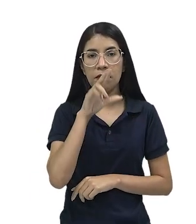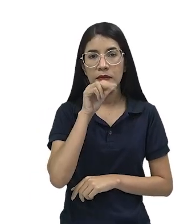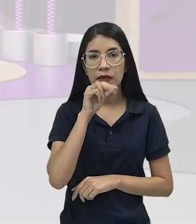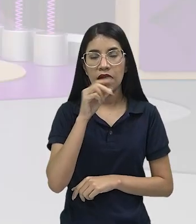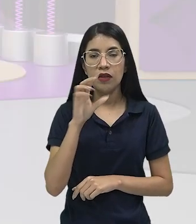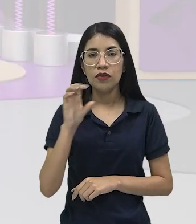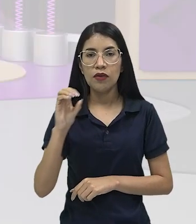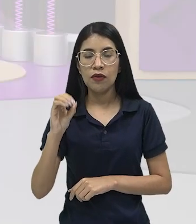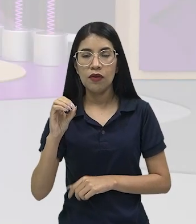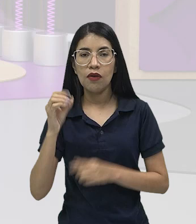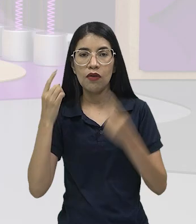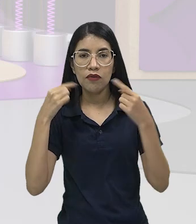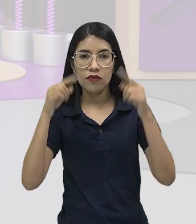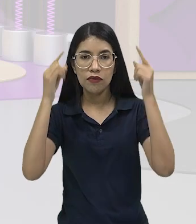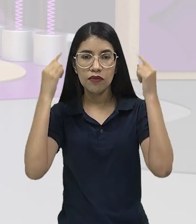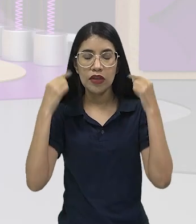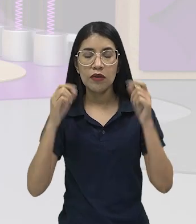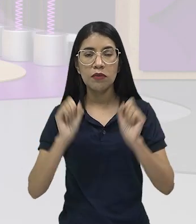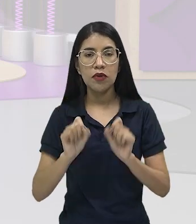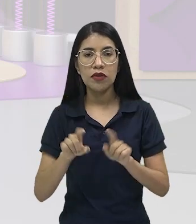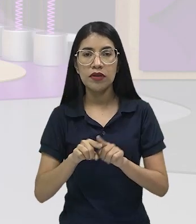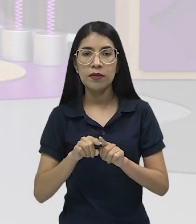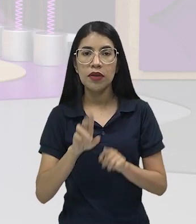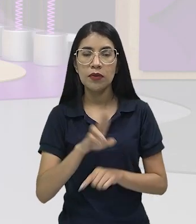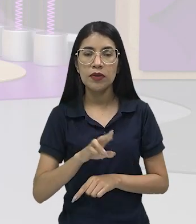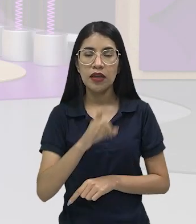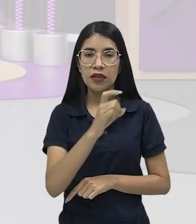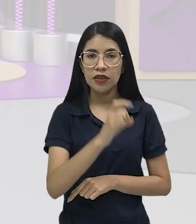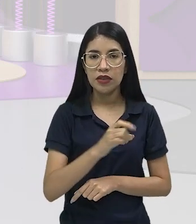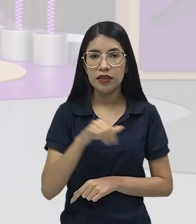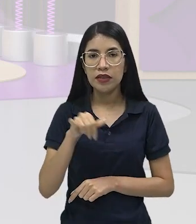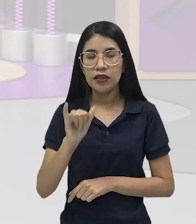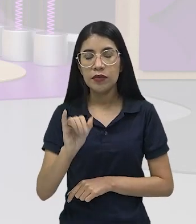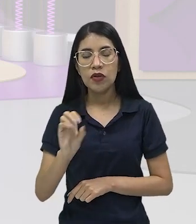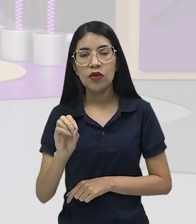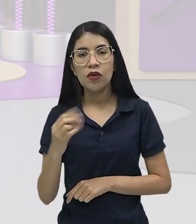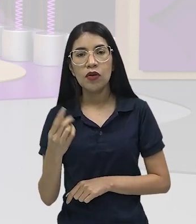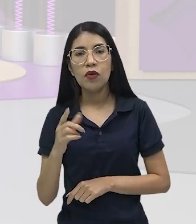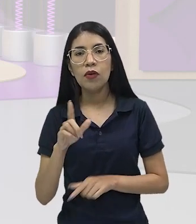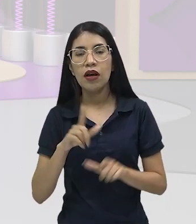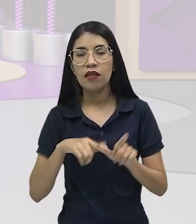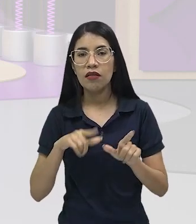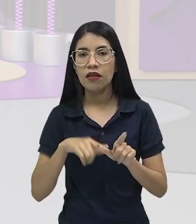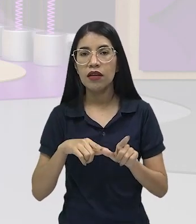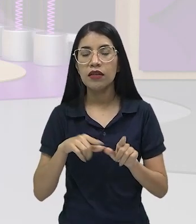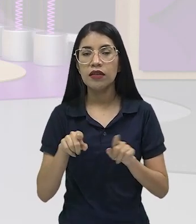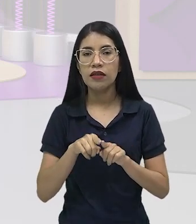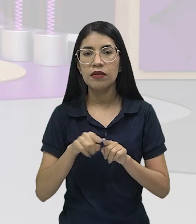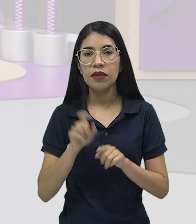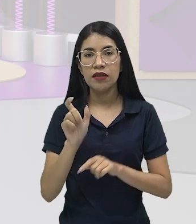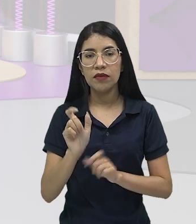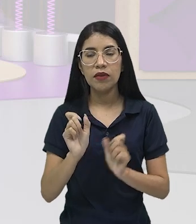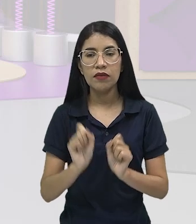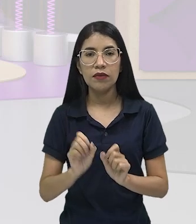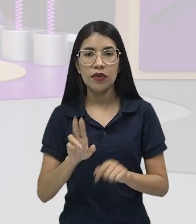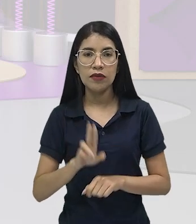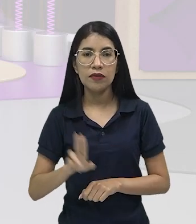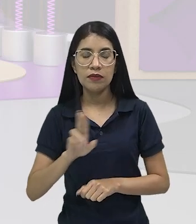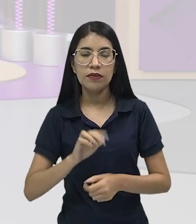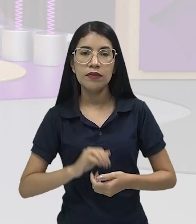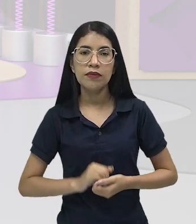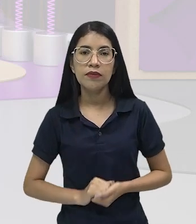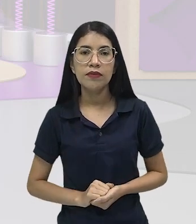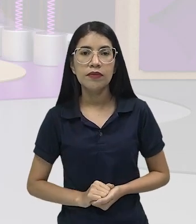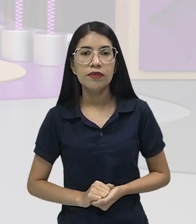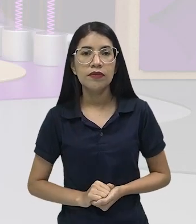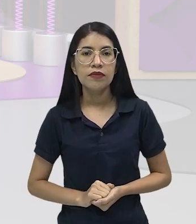Então eu posso utilizar X e Y, eu posso escolher a primeira letrinha lá e trabalhar, beleza? Mas aqui o professor Ademir já deu